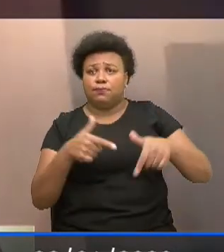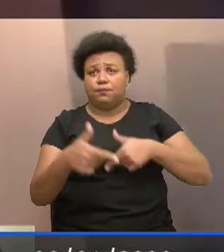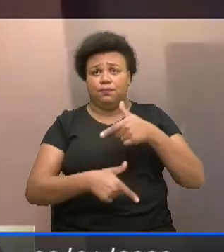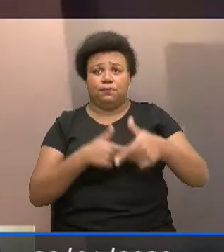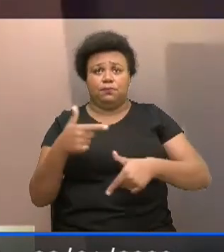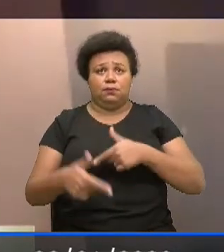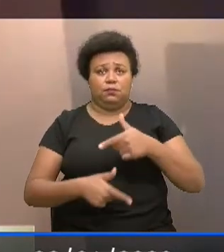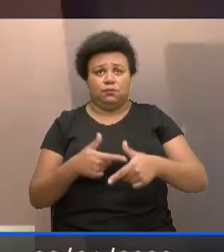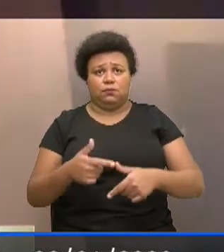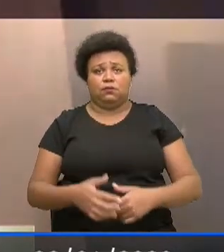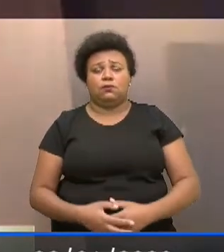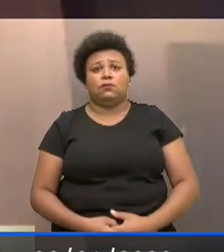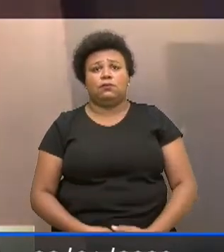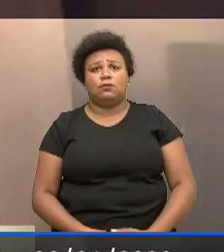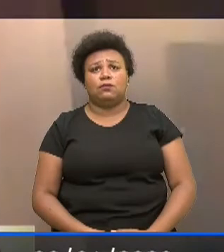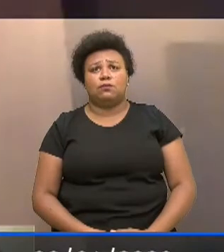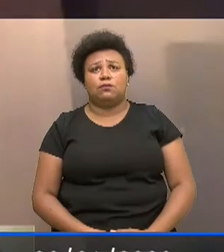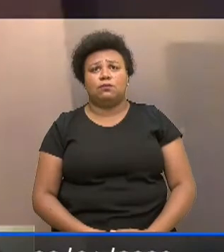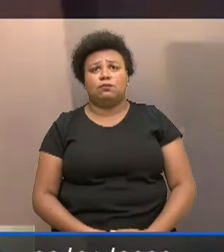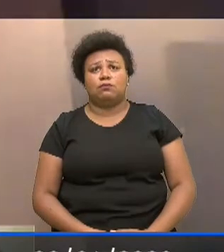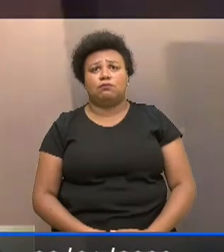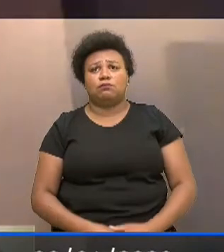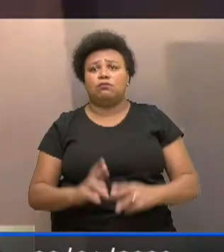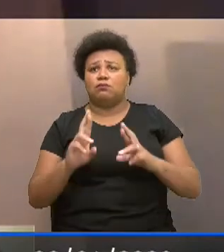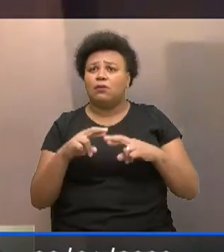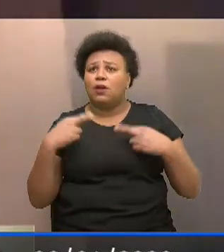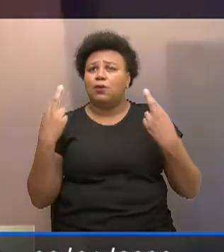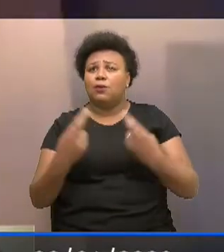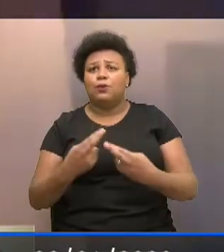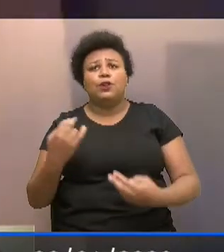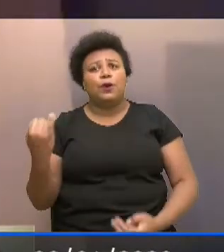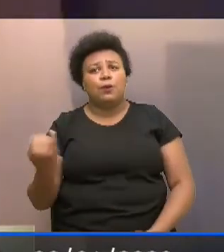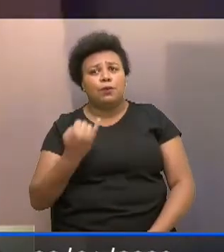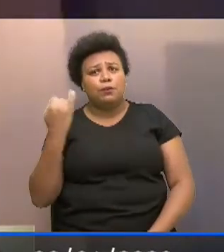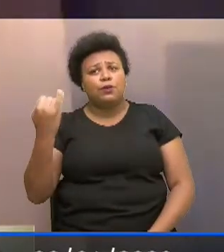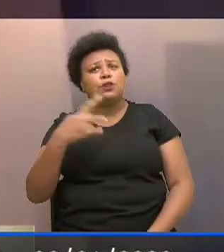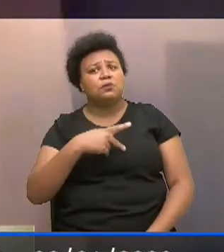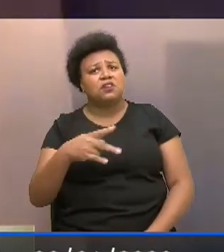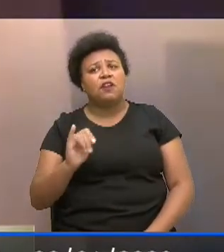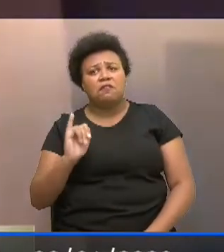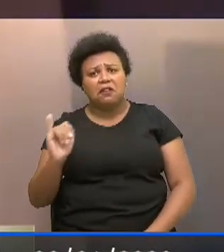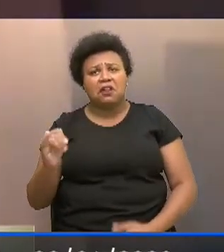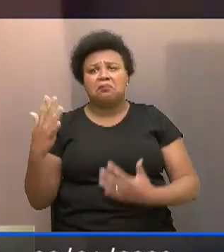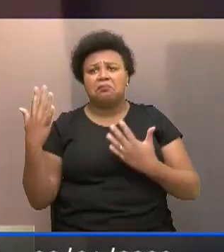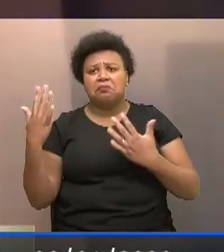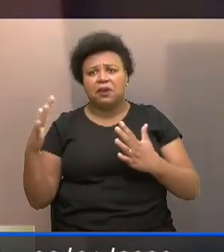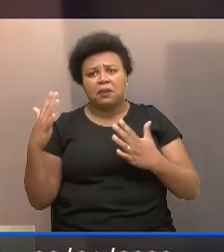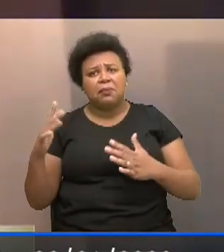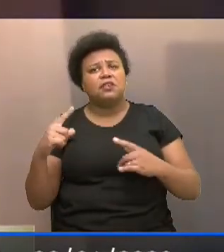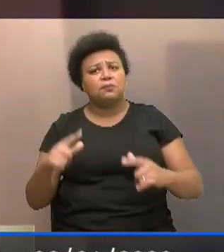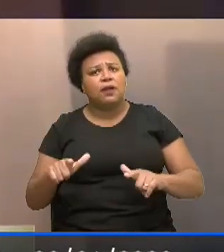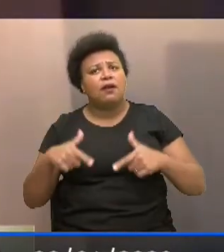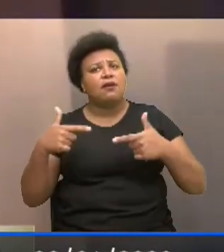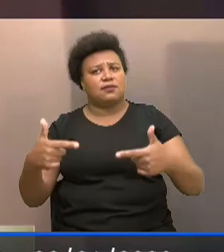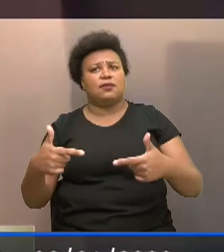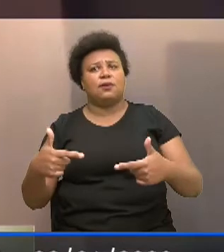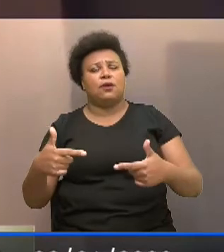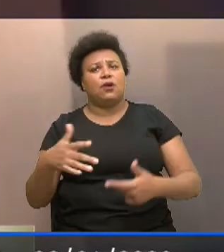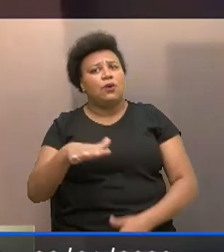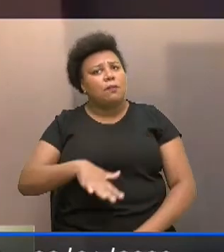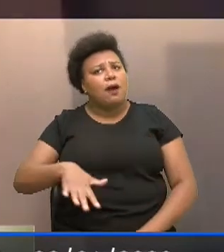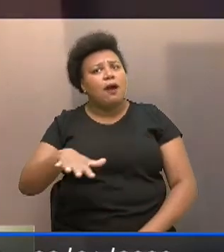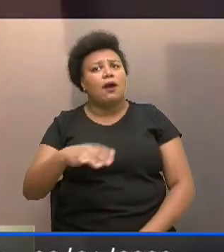setor. Então, uma reunião importante, presidente, eu queria lhe parabenizar pela iniciativa, né? Um setor